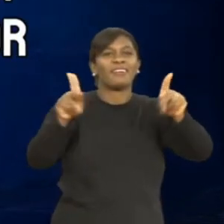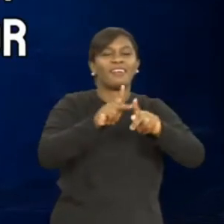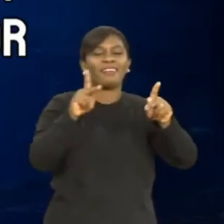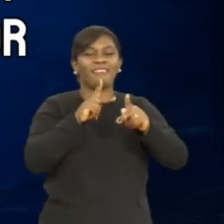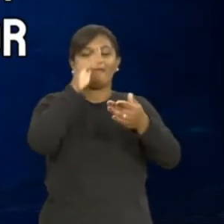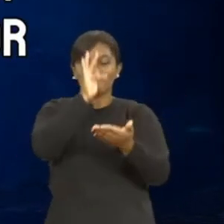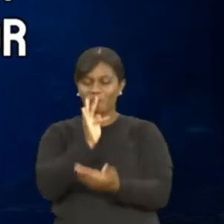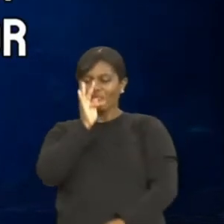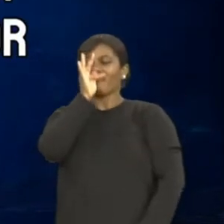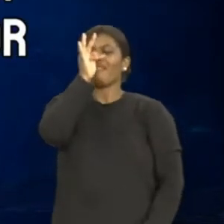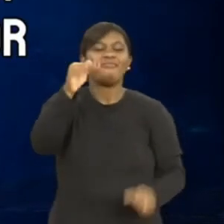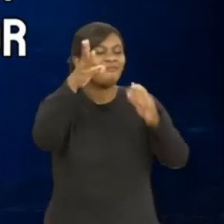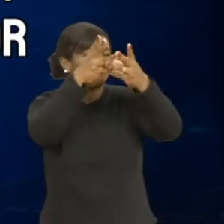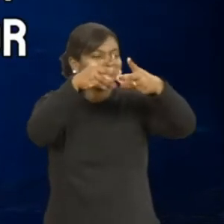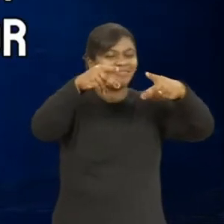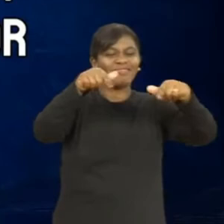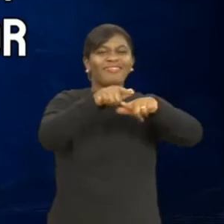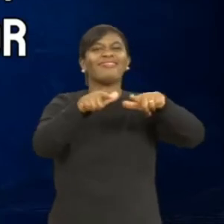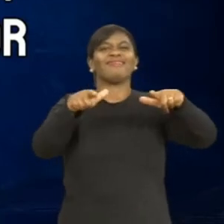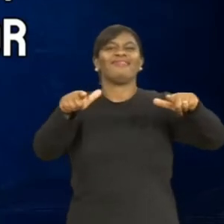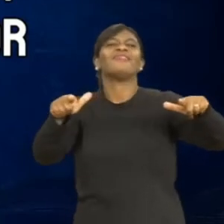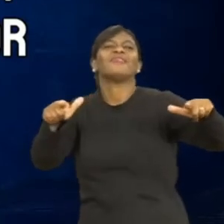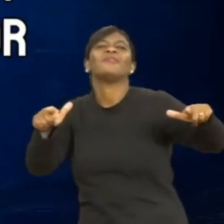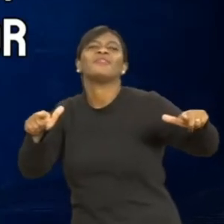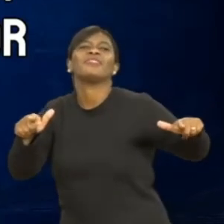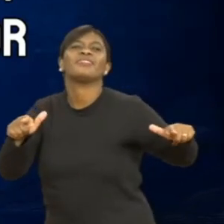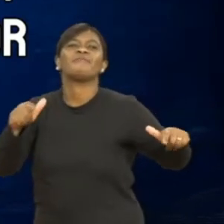o príncipe da paz, a rosa de Sarão,